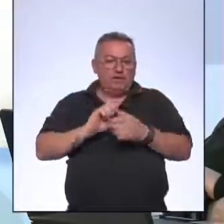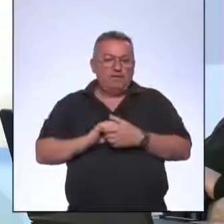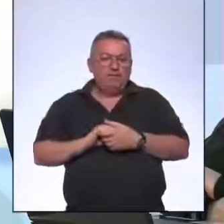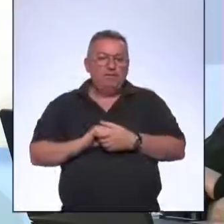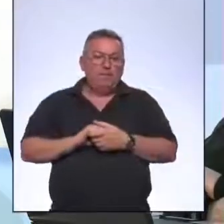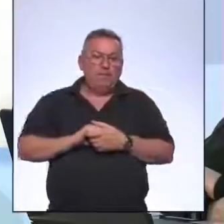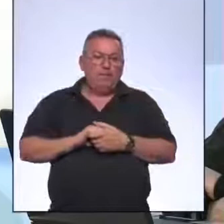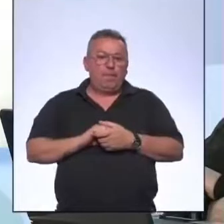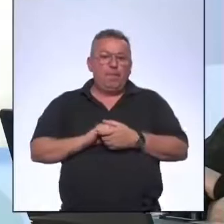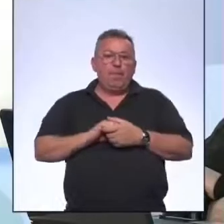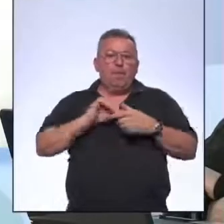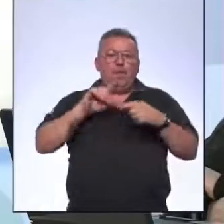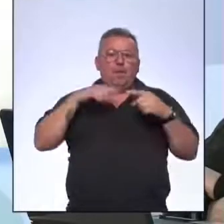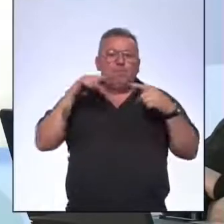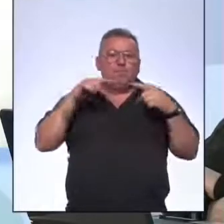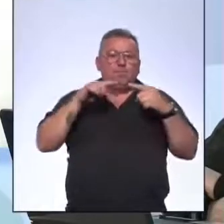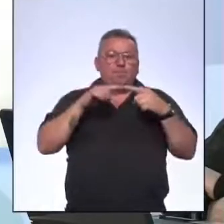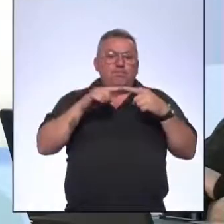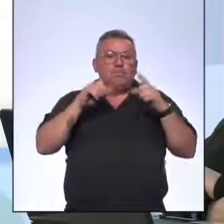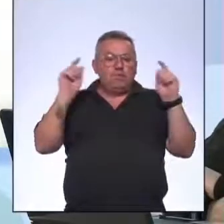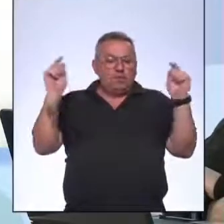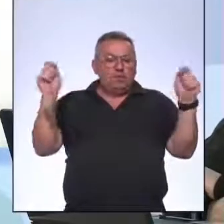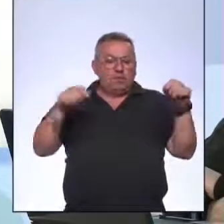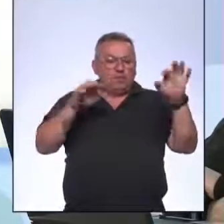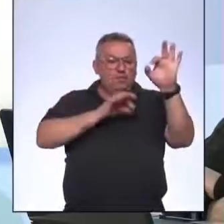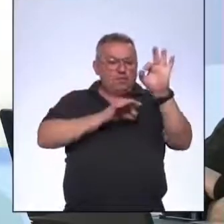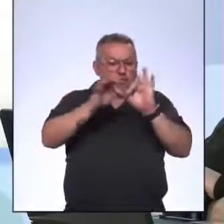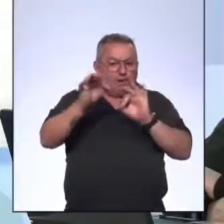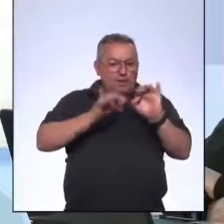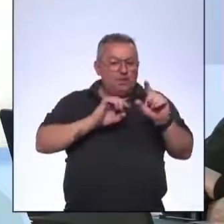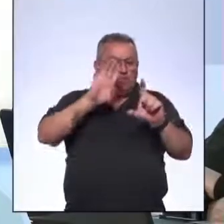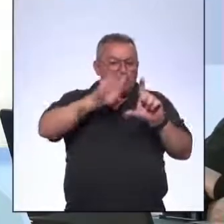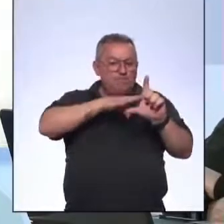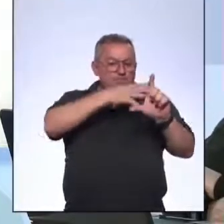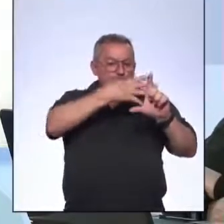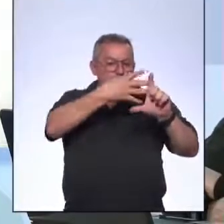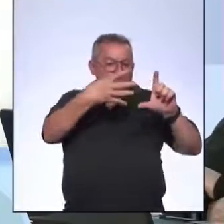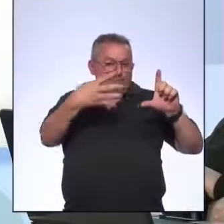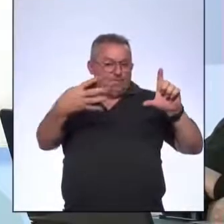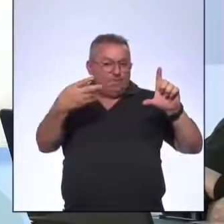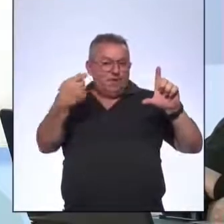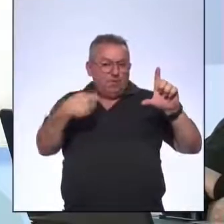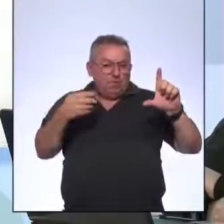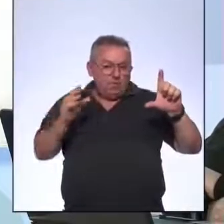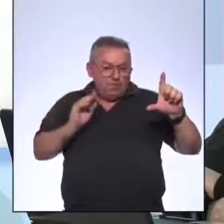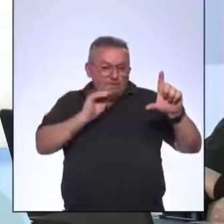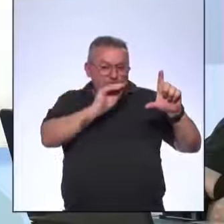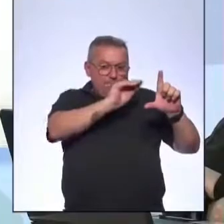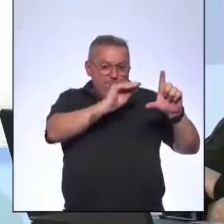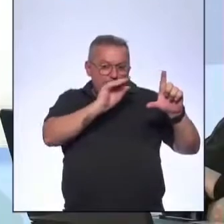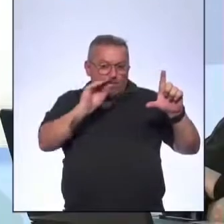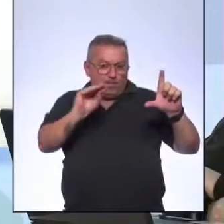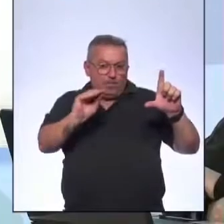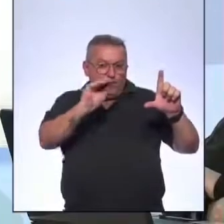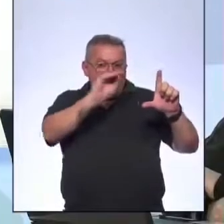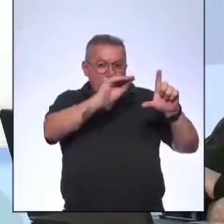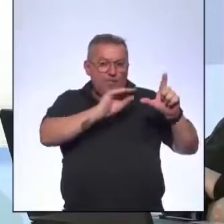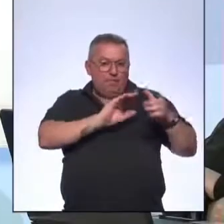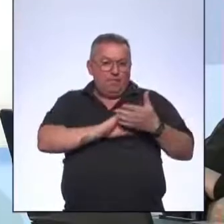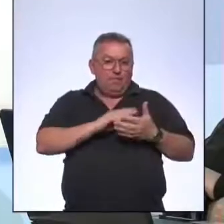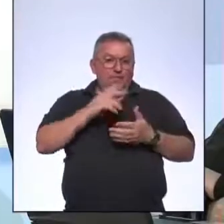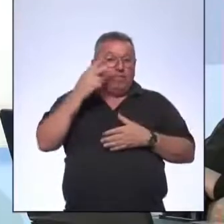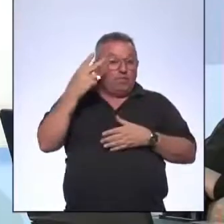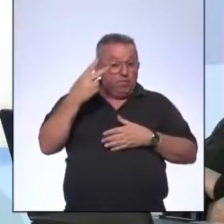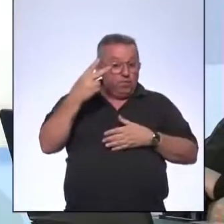qualquer ideia para eu poder montar meu gráfico eu preciso atribuir no mínimo